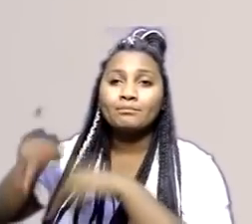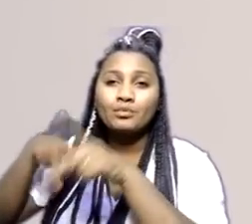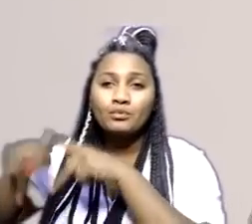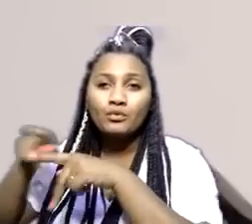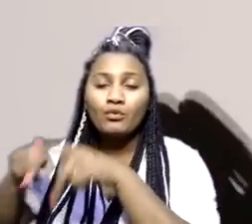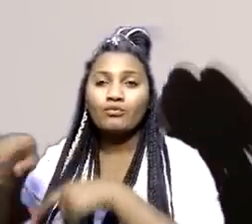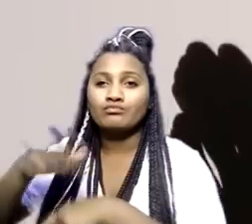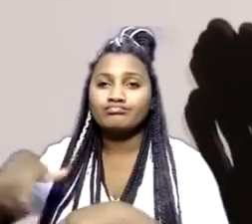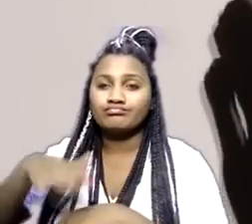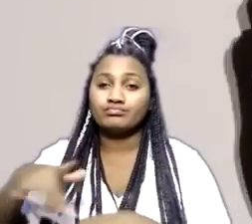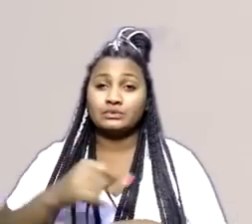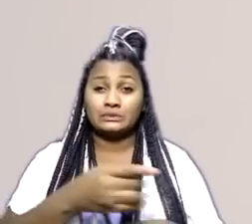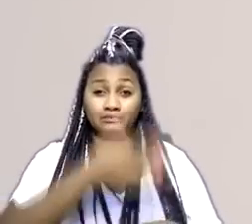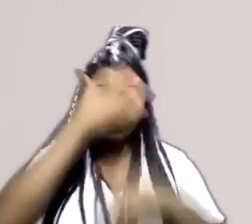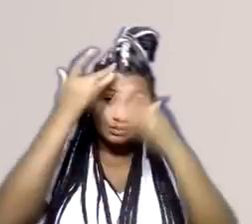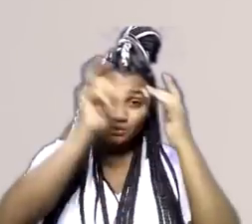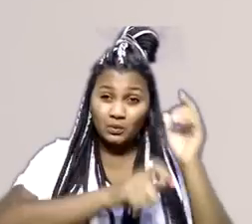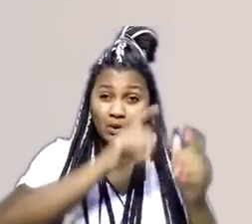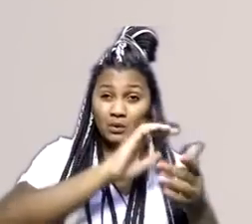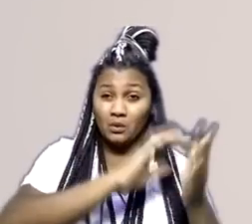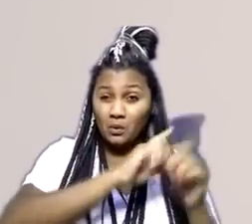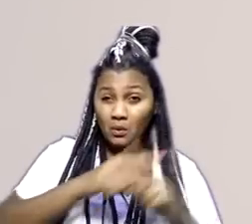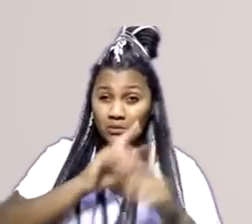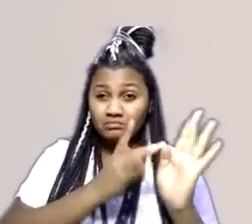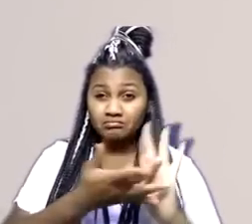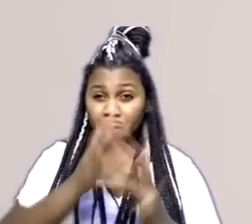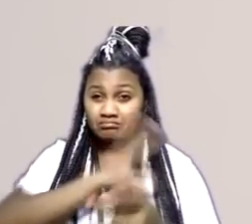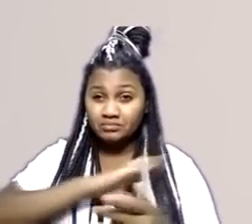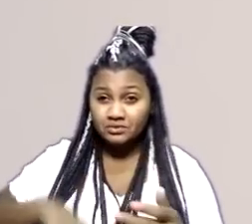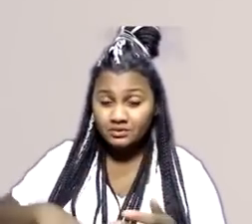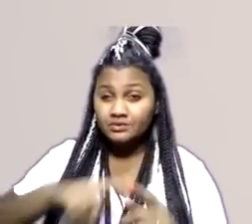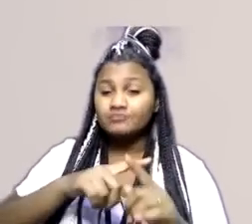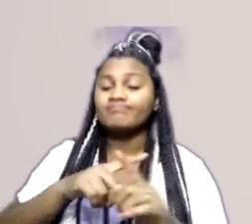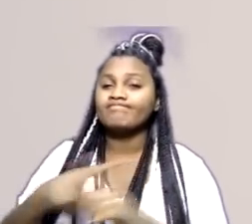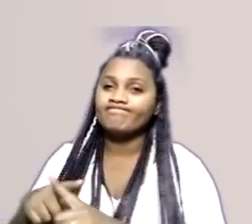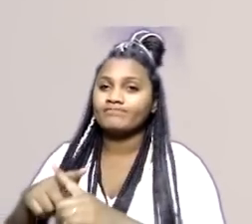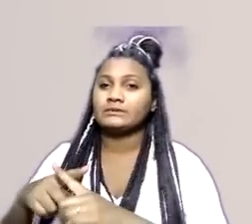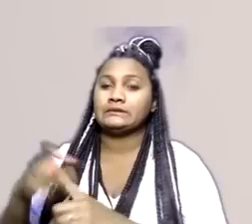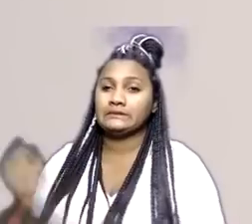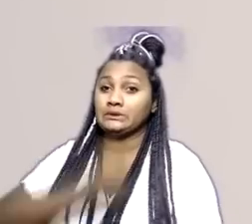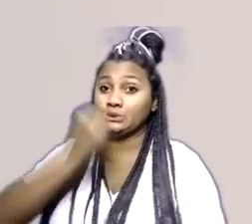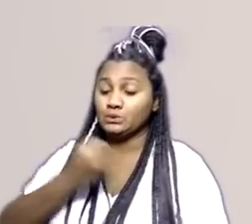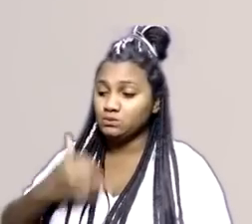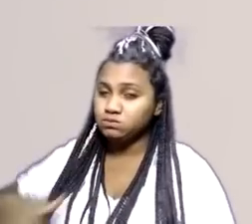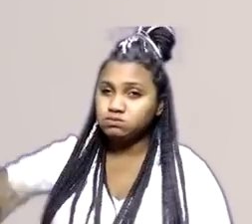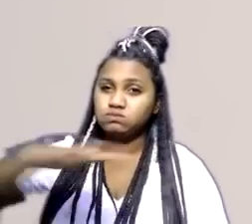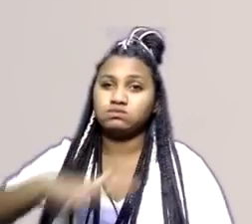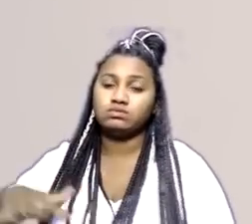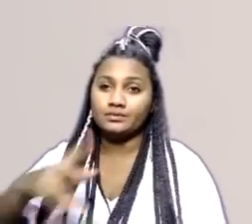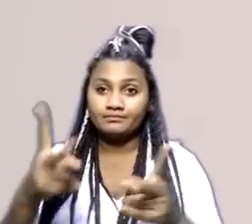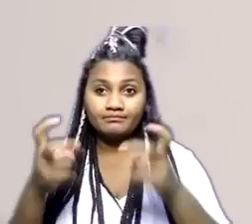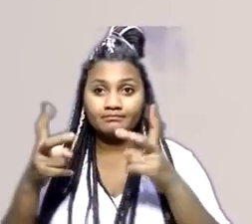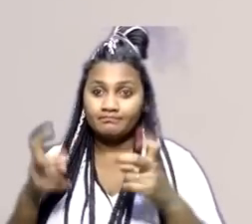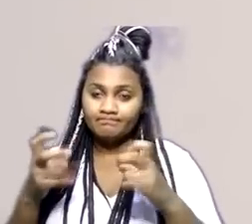fúria e se manifestará na grande tribulação dos cristãos. Diante de todos esses sinais, fica muito claro